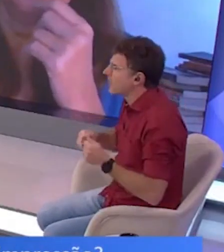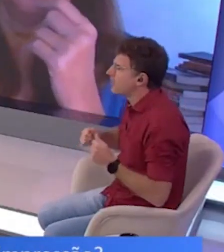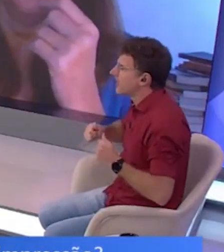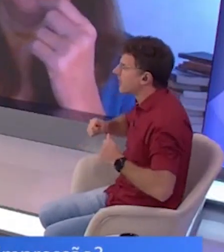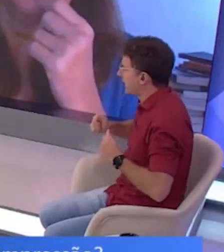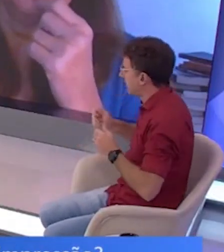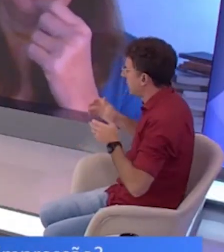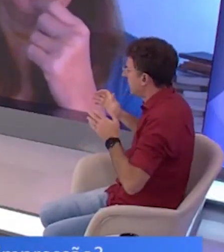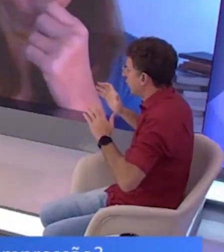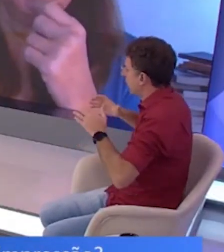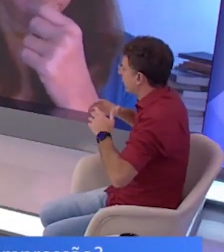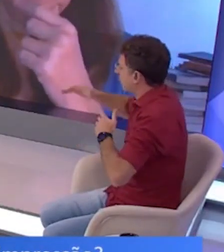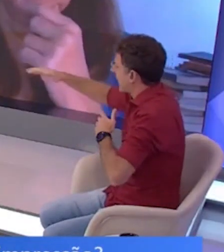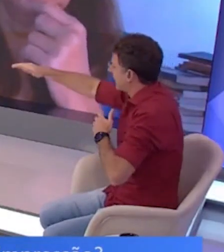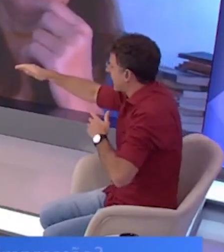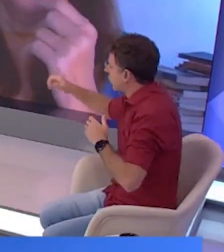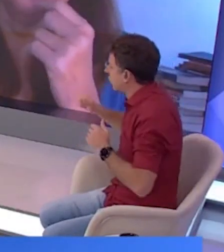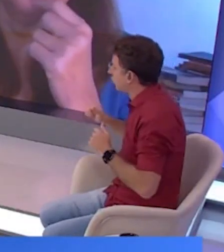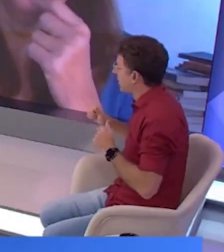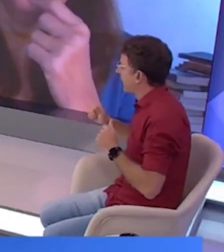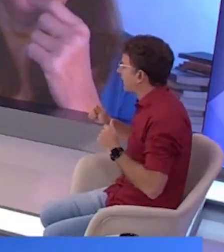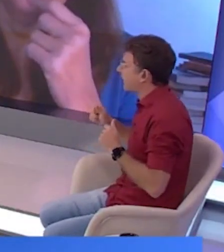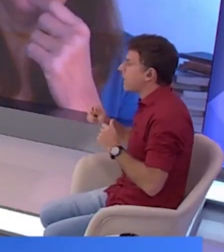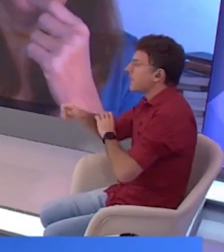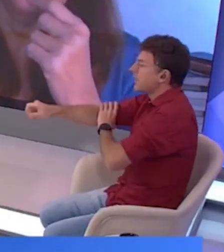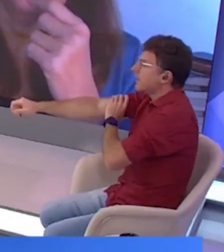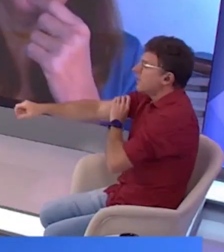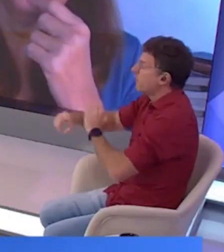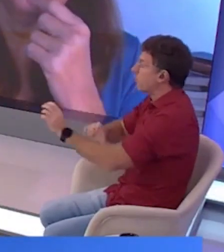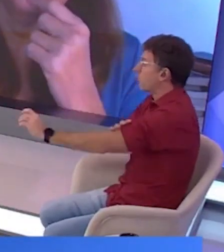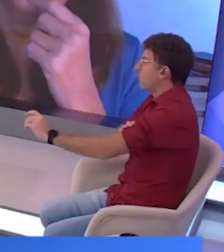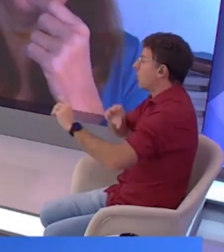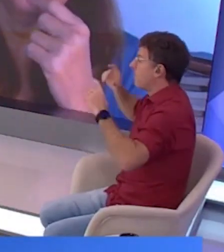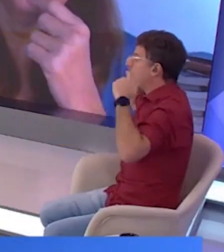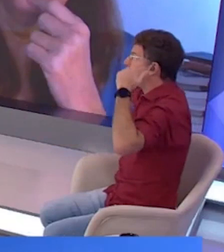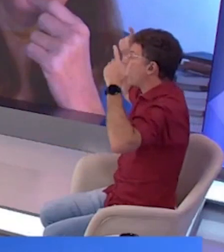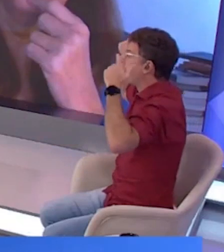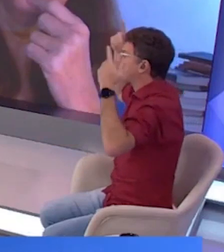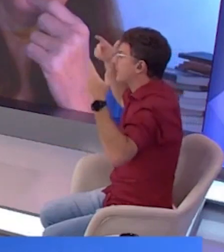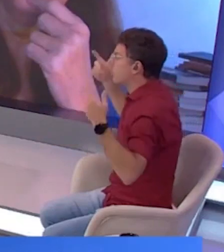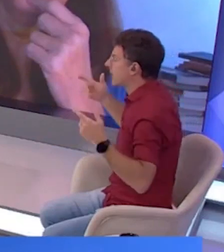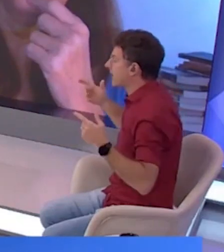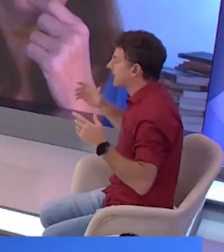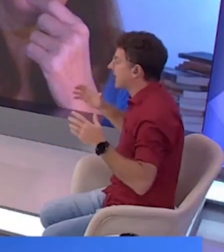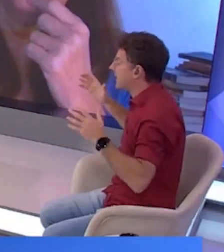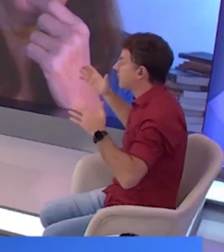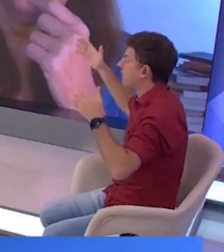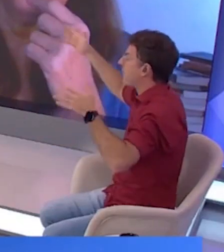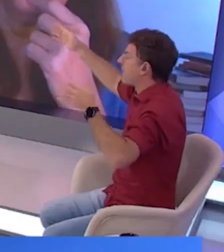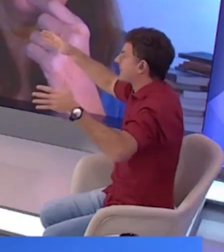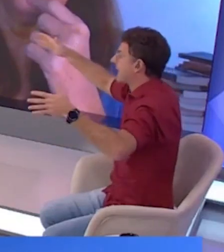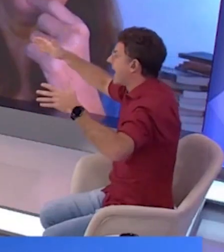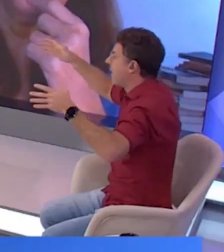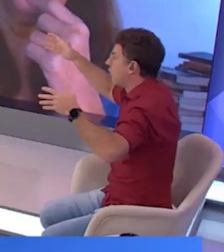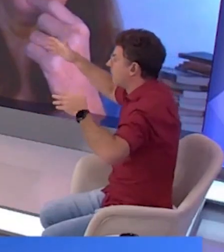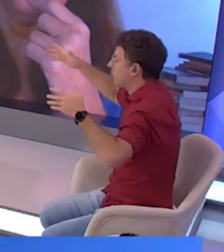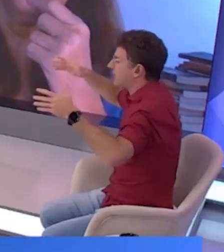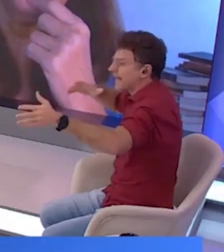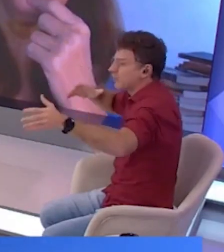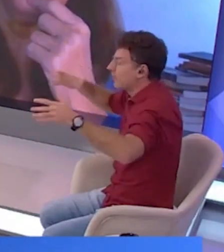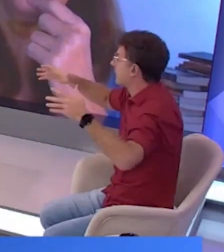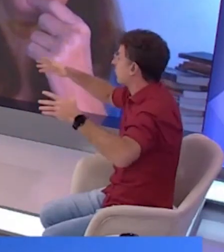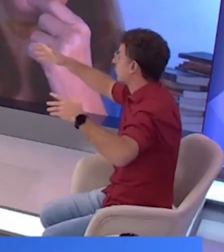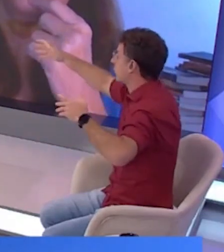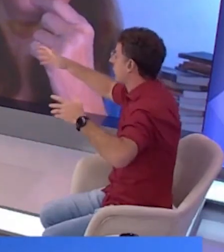uma rachadinha aqui, por uma estrada que ele constrói perto da família, por uma informação que ele tem de que vai passar uma